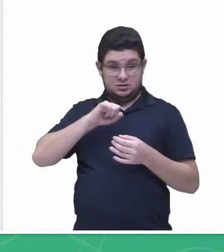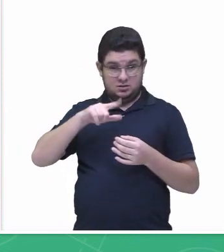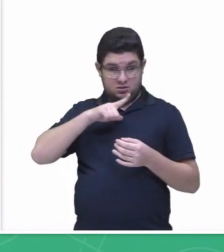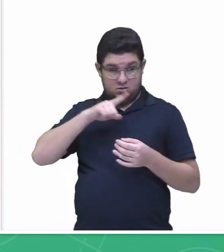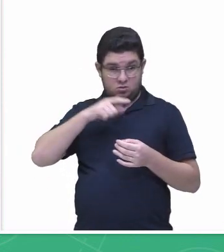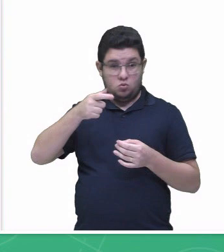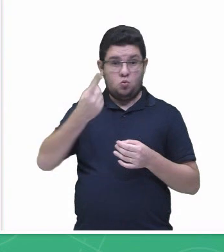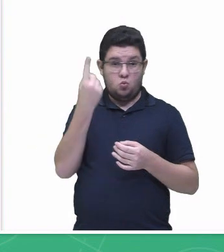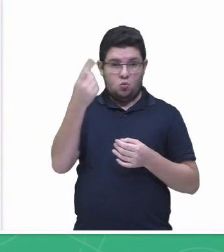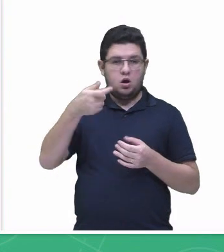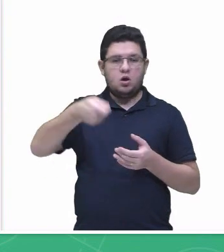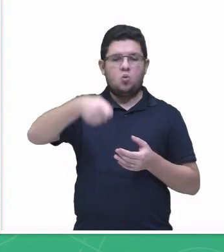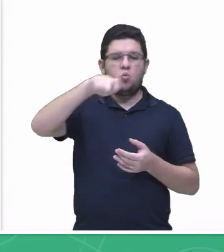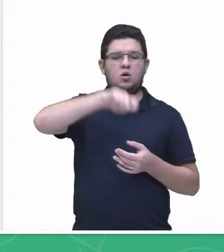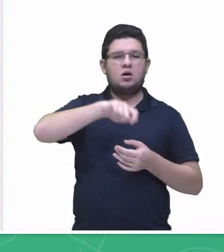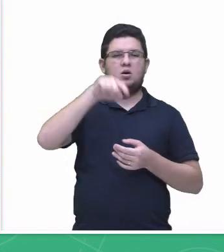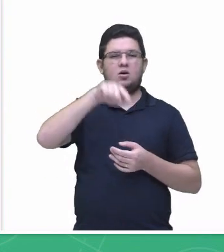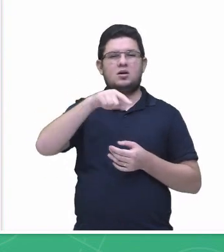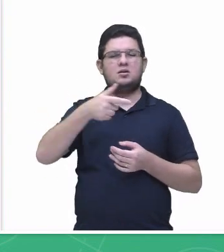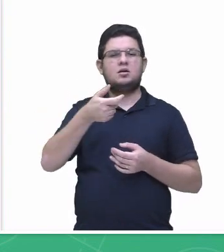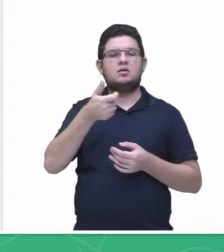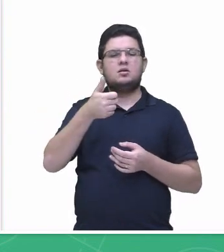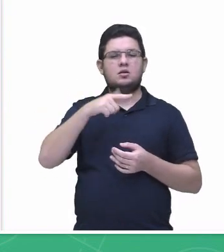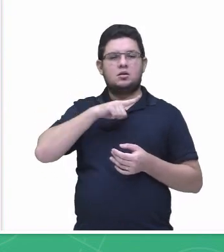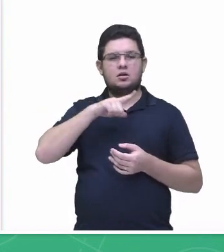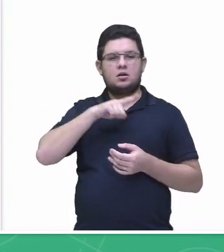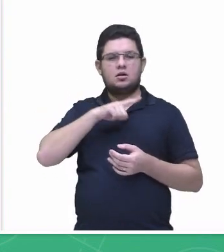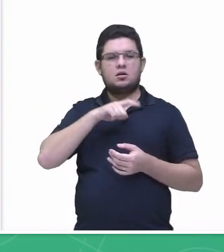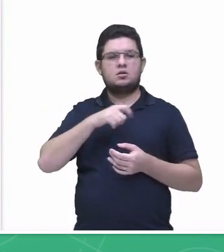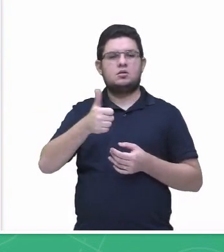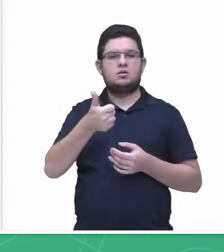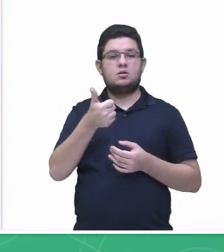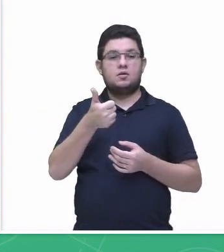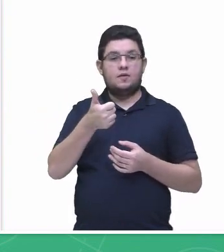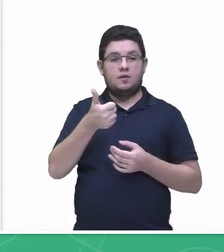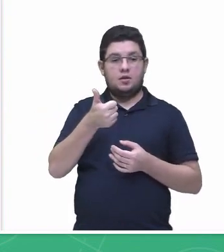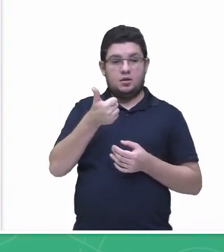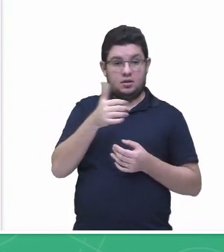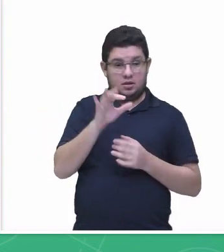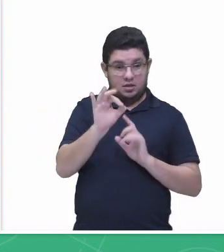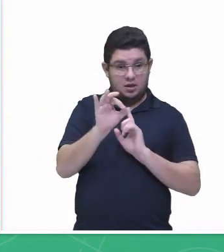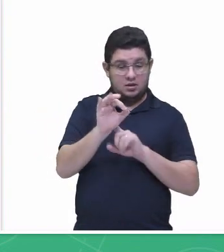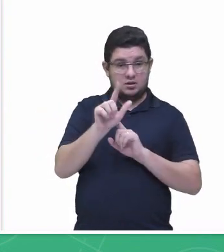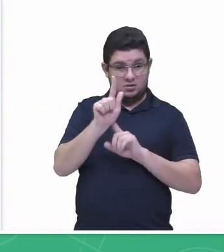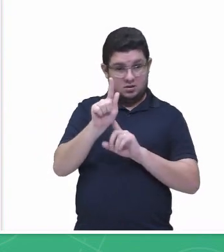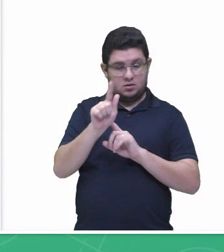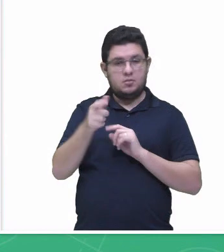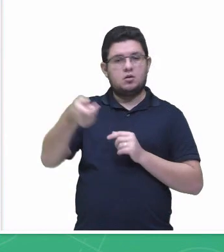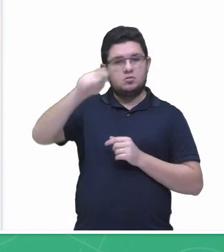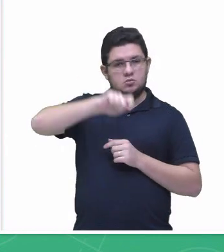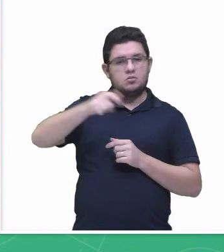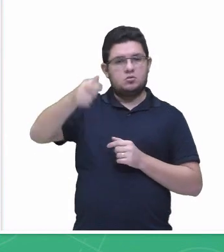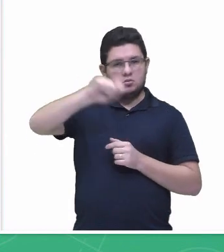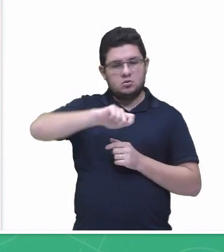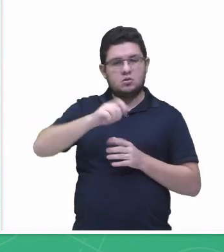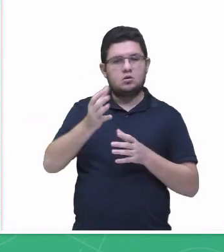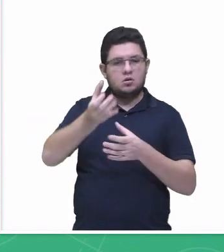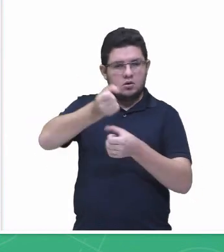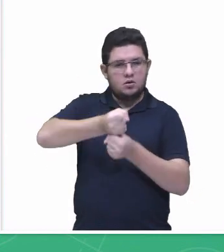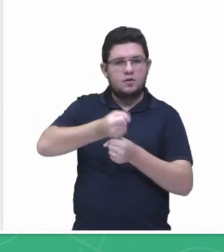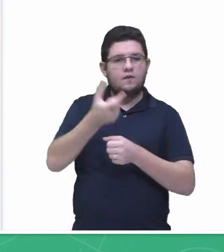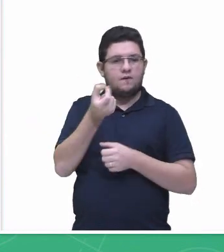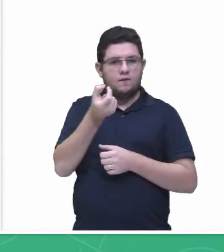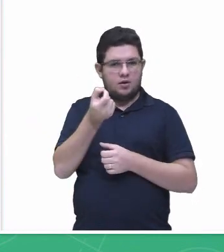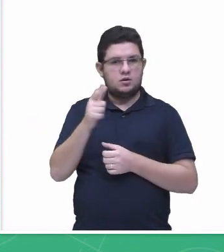aqui, se em uma colher tem 20 gramas e ele usa 2 colheres, então tem aqui, uma colher